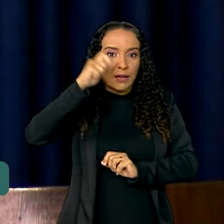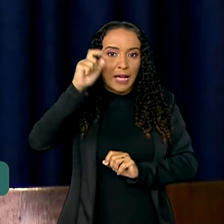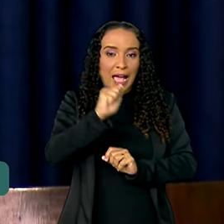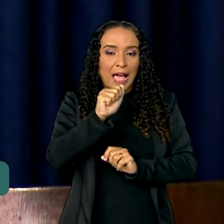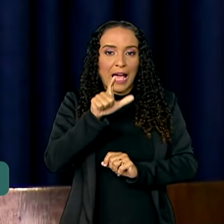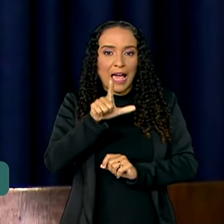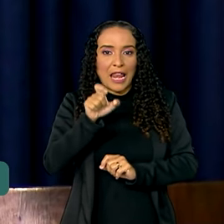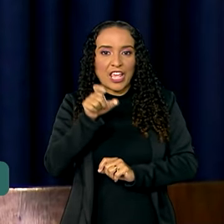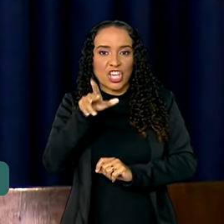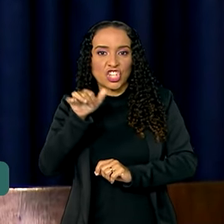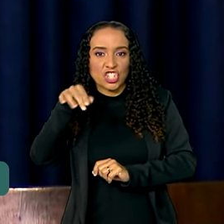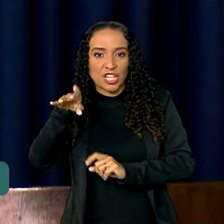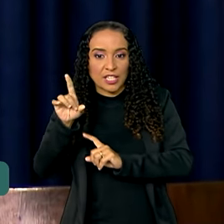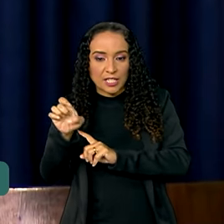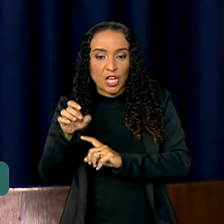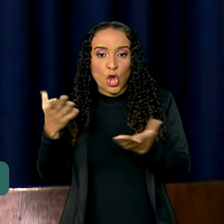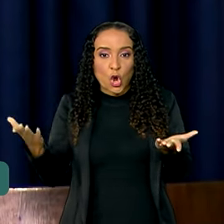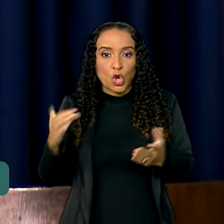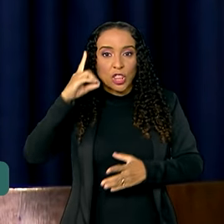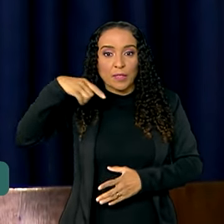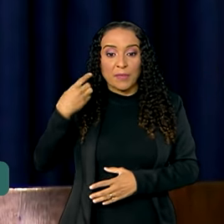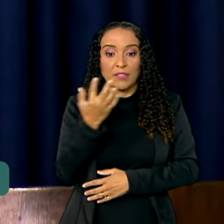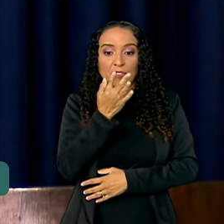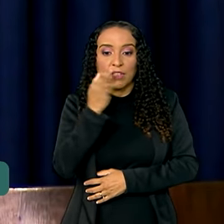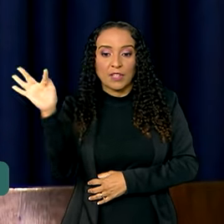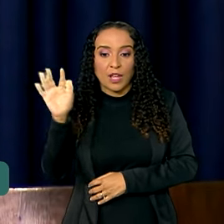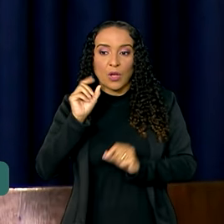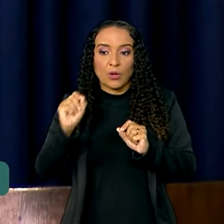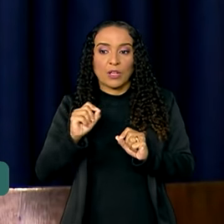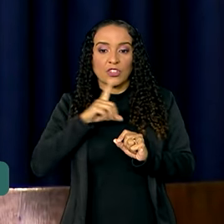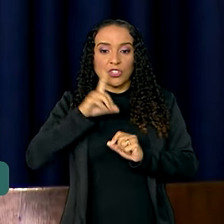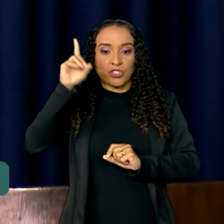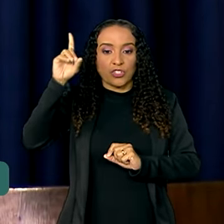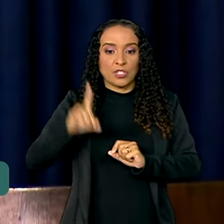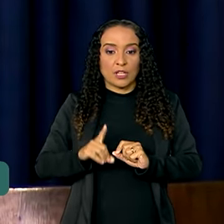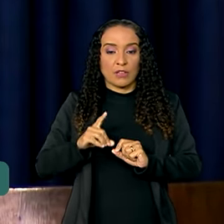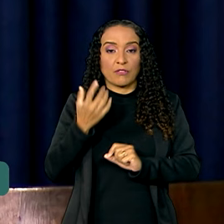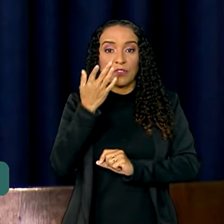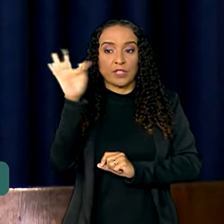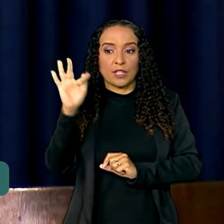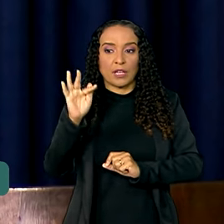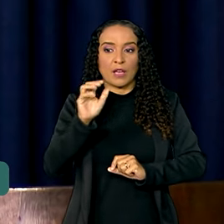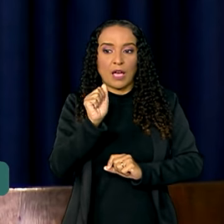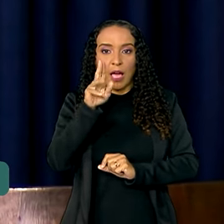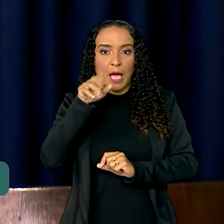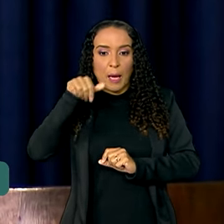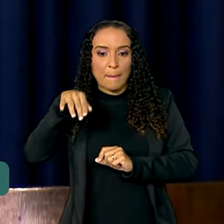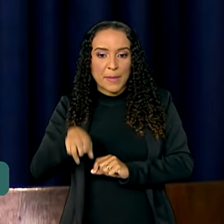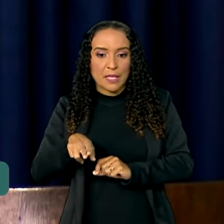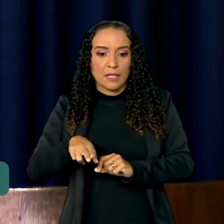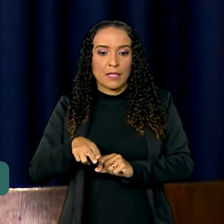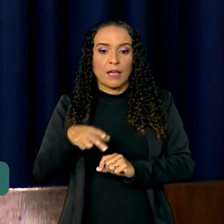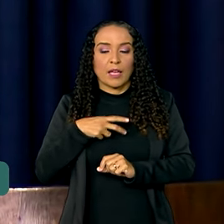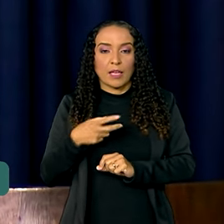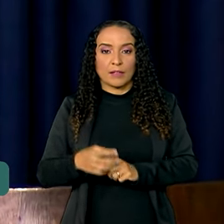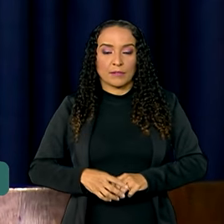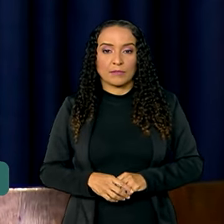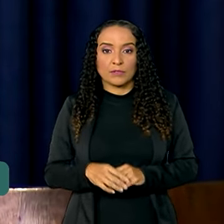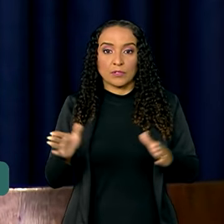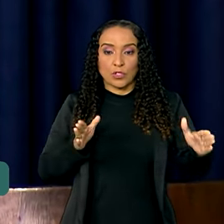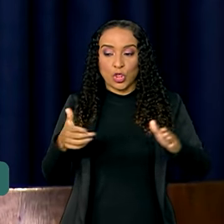Rodrigues Ramagem, atual deputado federal e que foi diretor-geral da ABIN, Agência Brasileira de Inteligência,